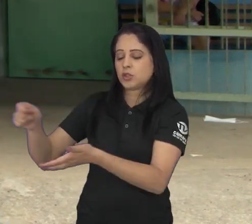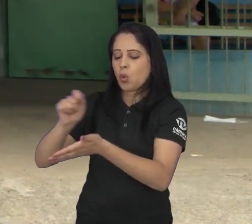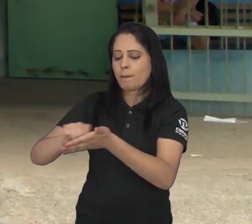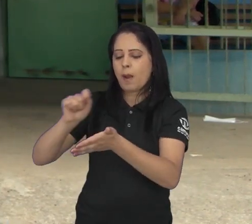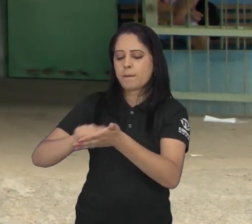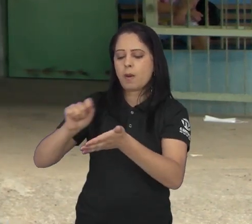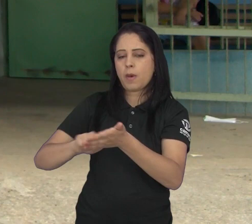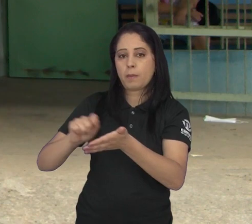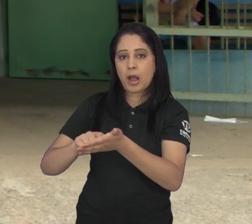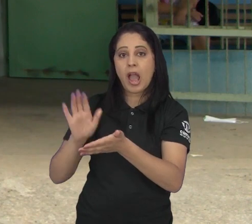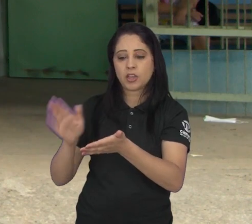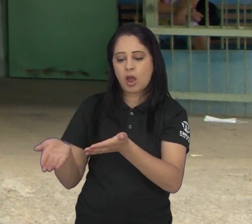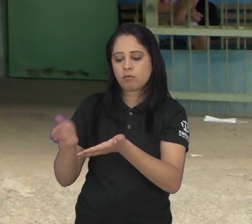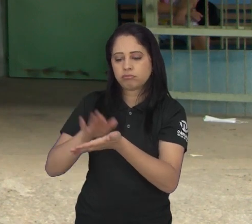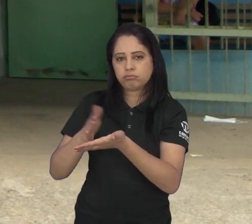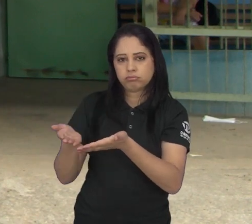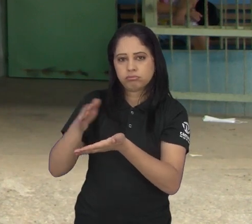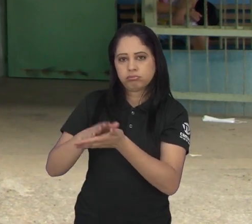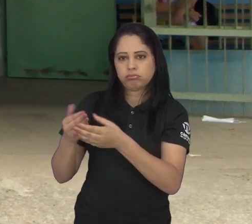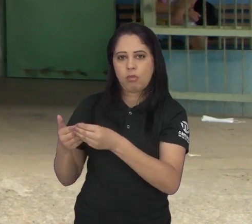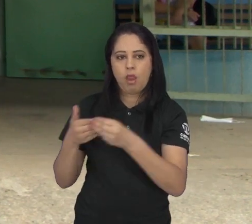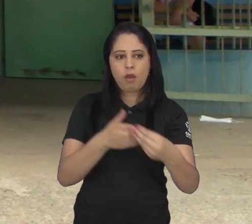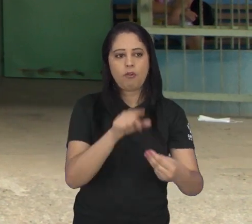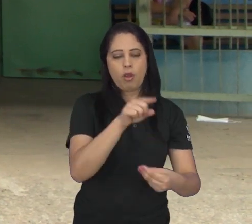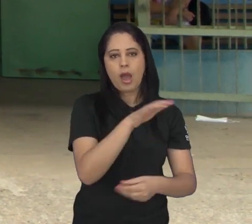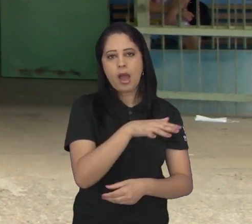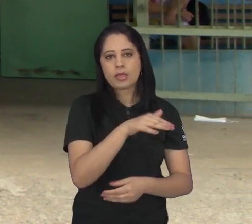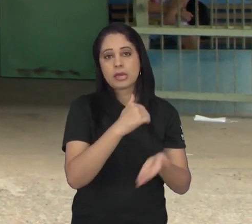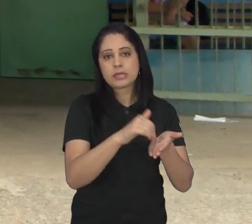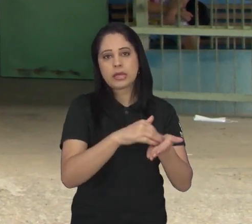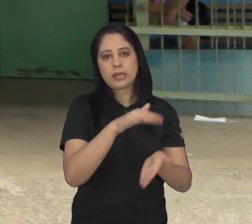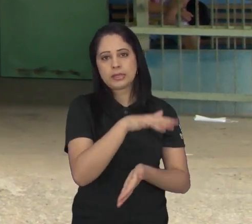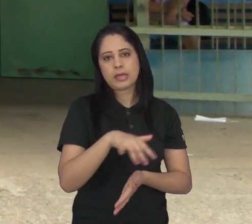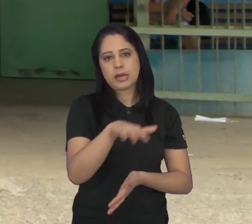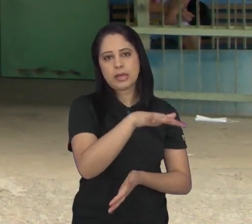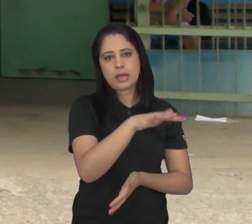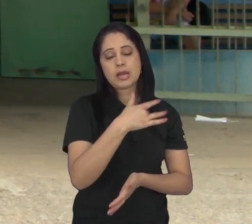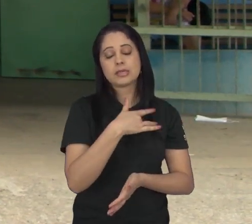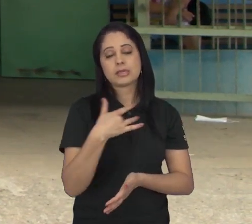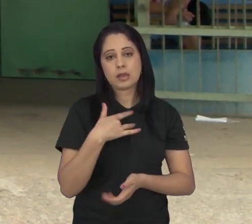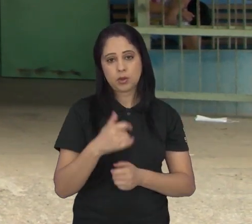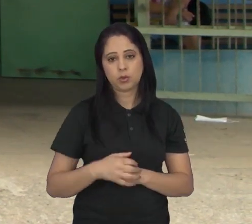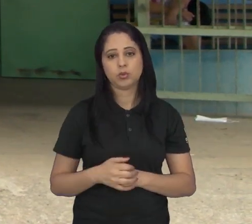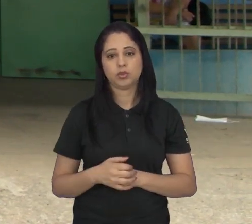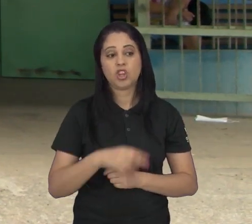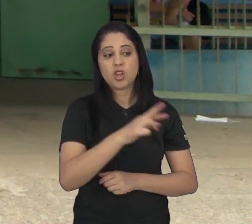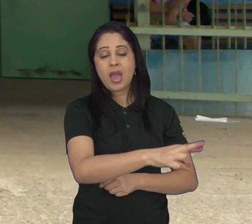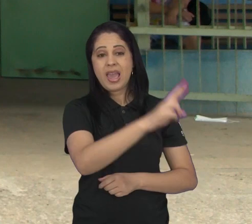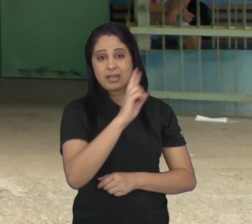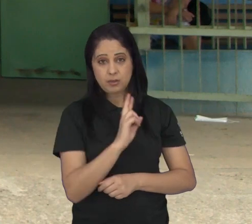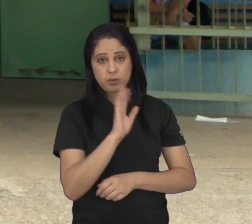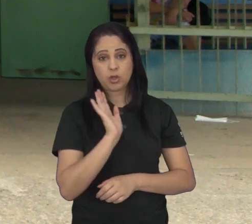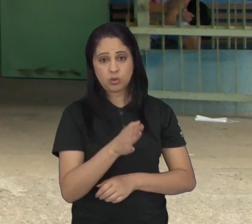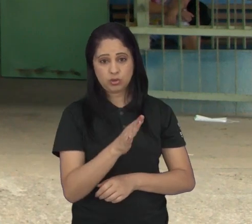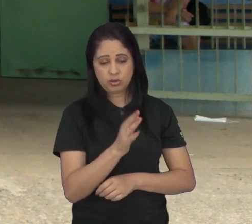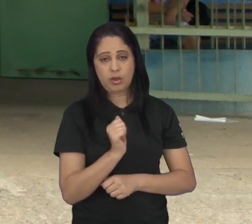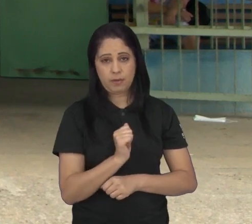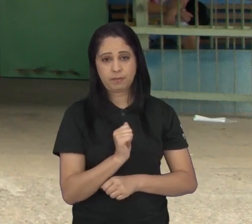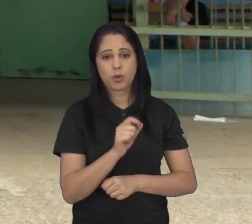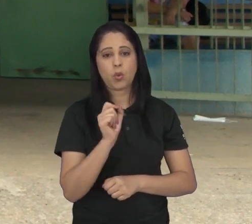para Secretaria de Saúde pedindo ampliação dessa unidade já vem a resposta que instala elaborando